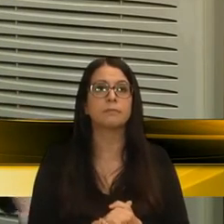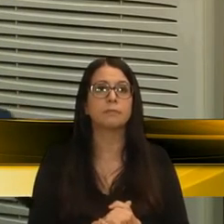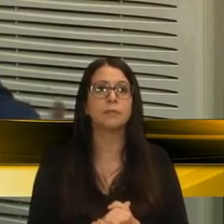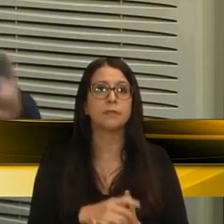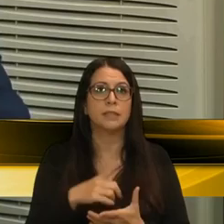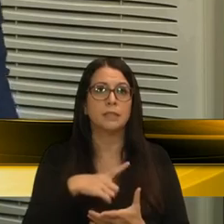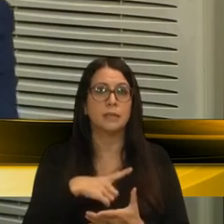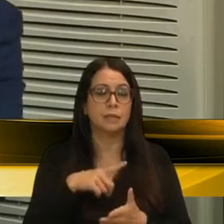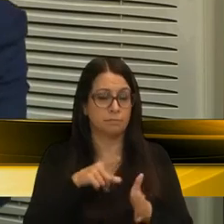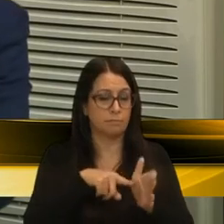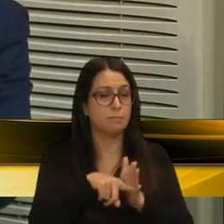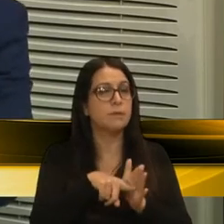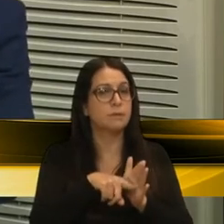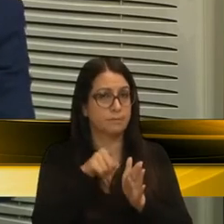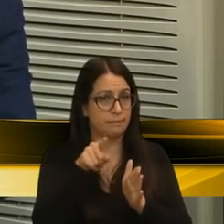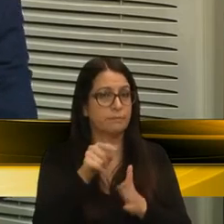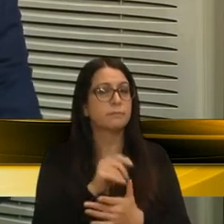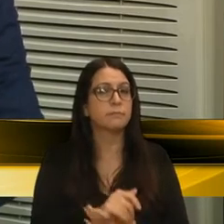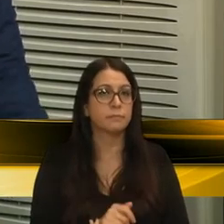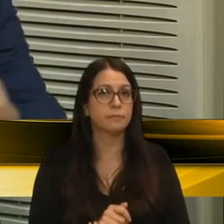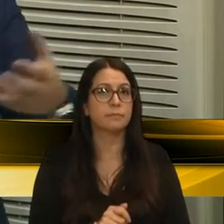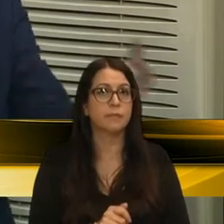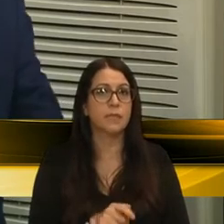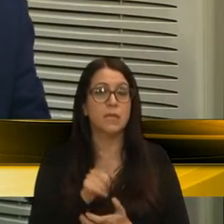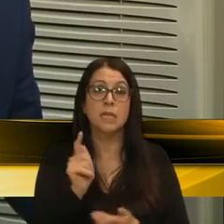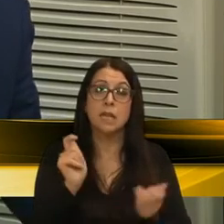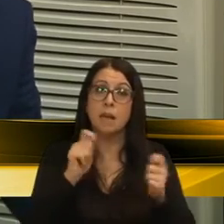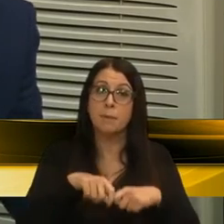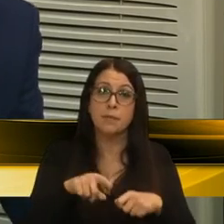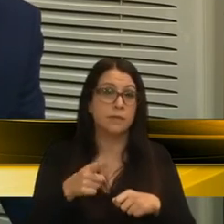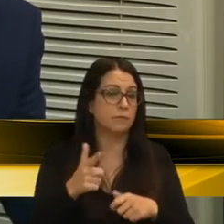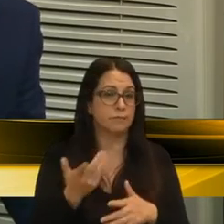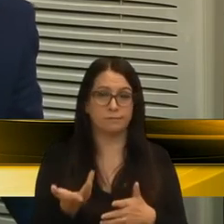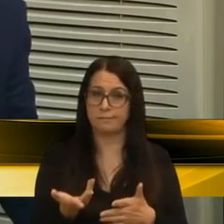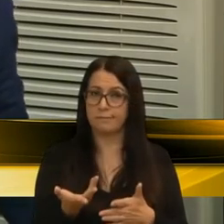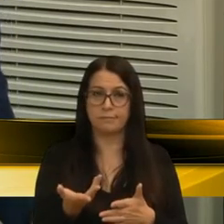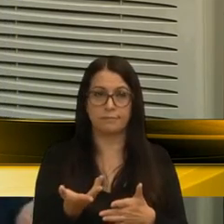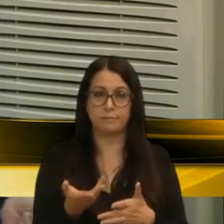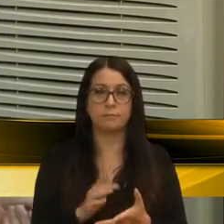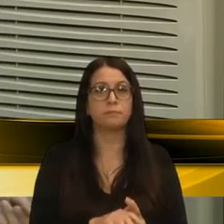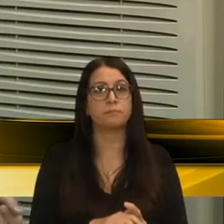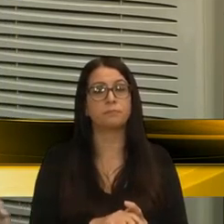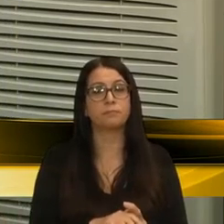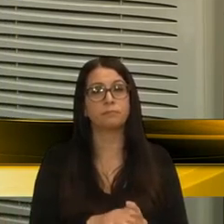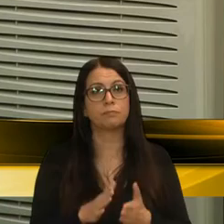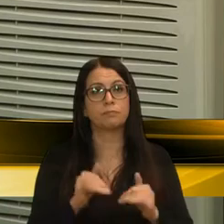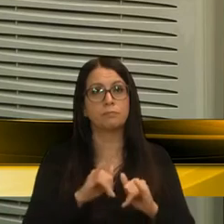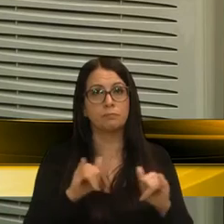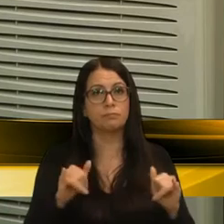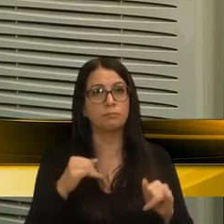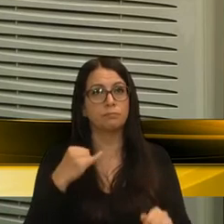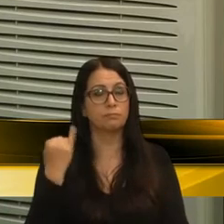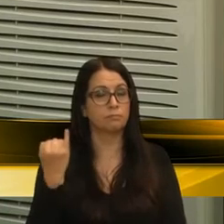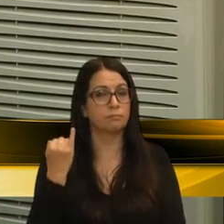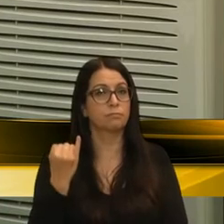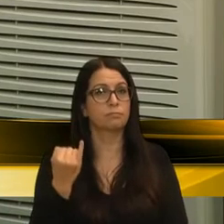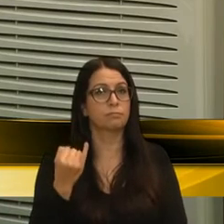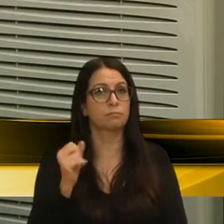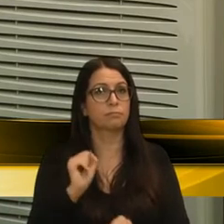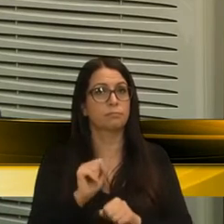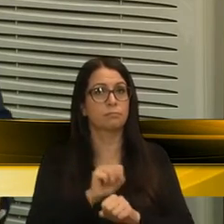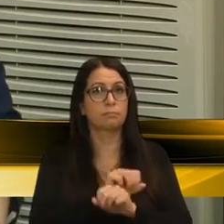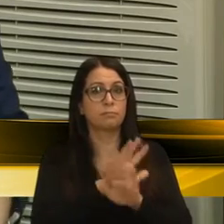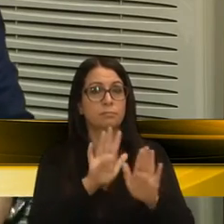existem pesquisas pra isso e essa capacidade também não tiveram então eu pedi informações é extremamente relevante pra gente poder